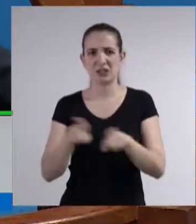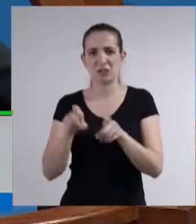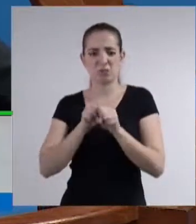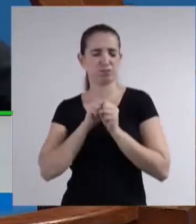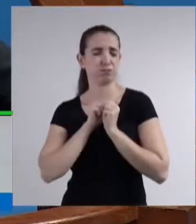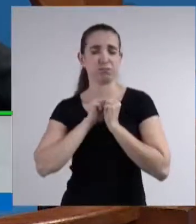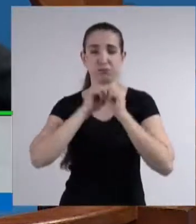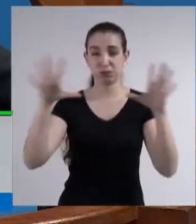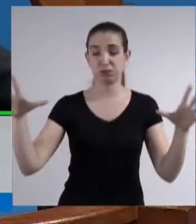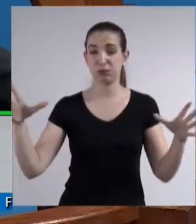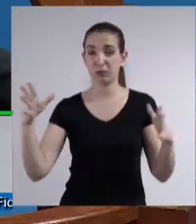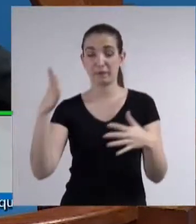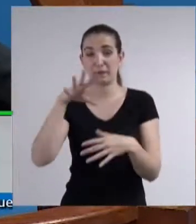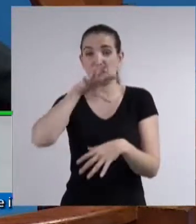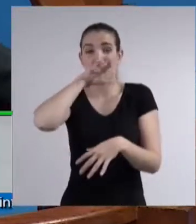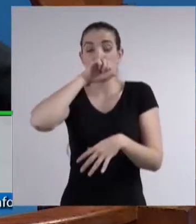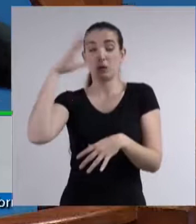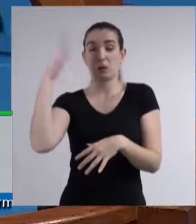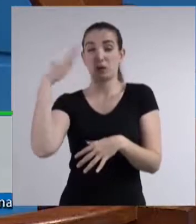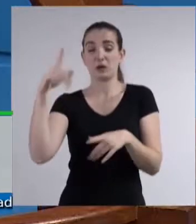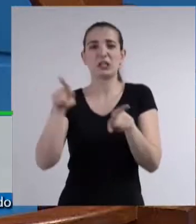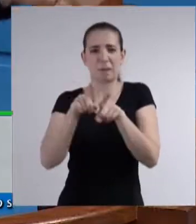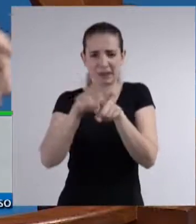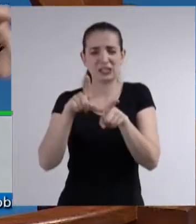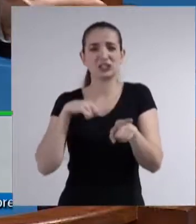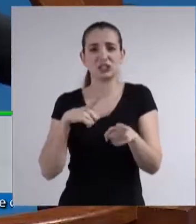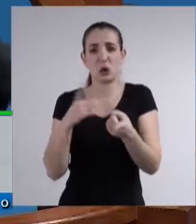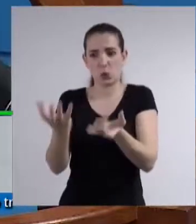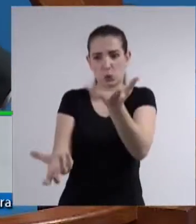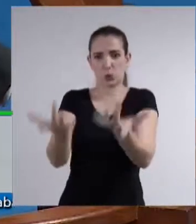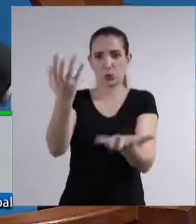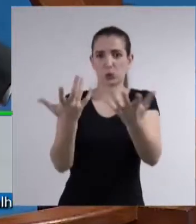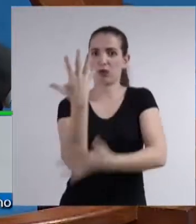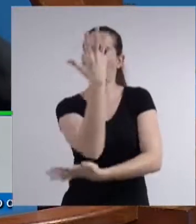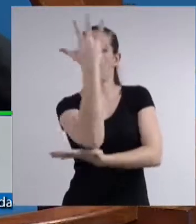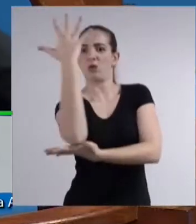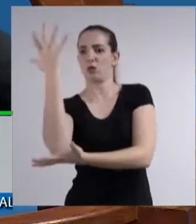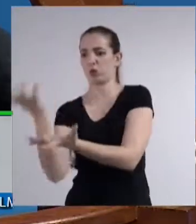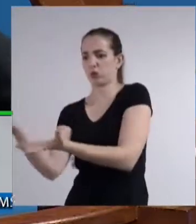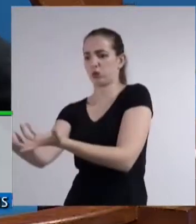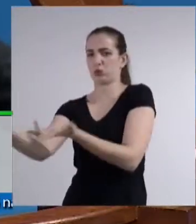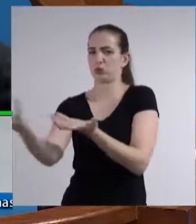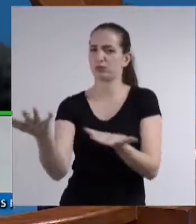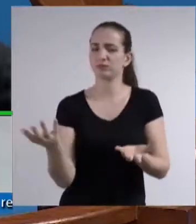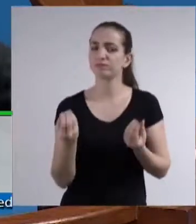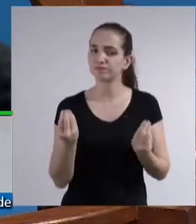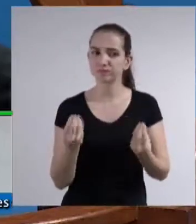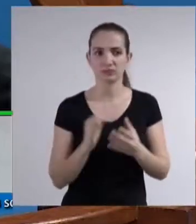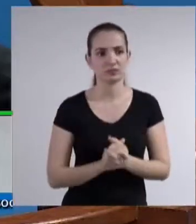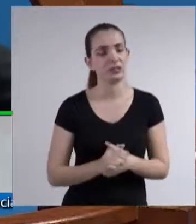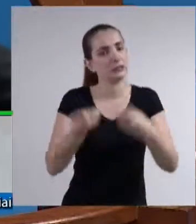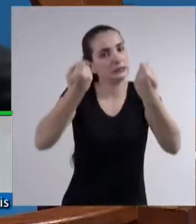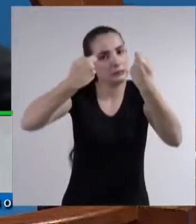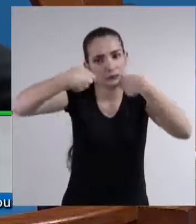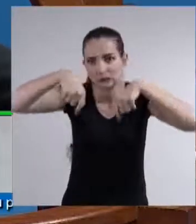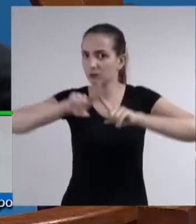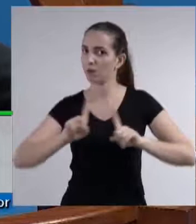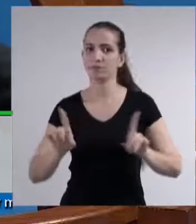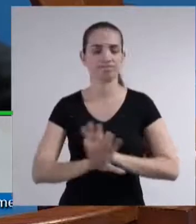de gás lacrimogênio, colocaram fogo, inclusive, na mata ao redor. Eu acho tudo isso